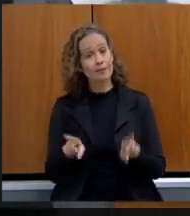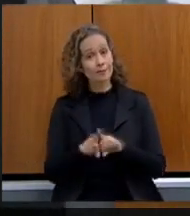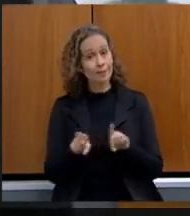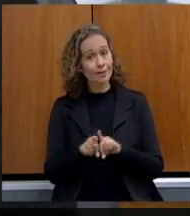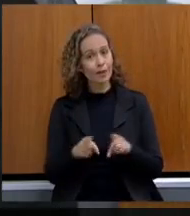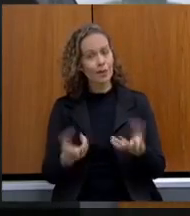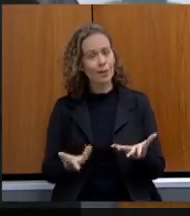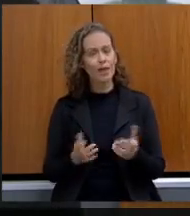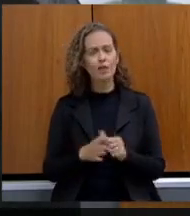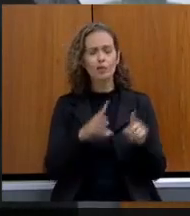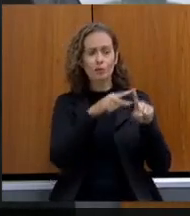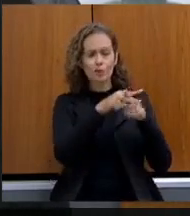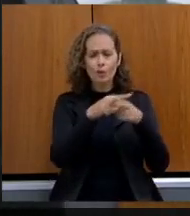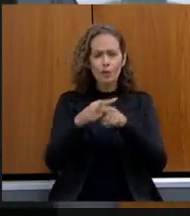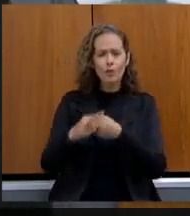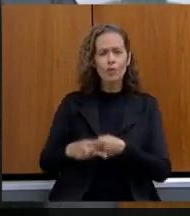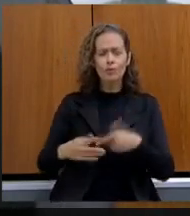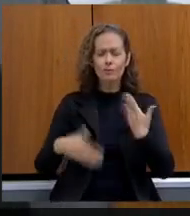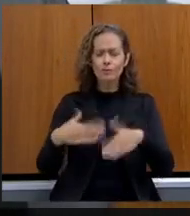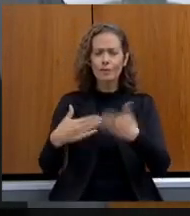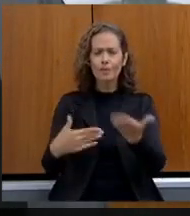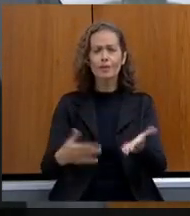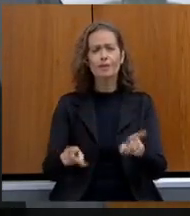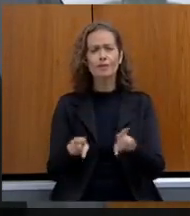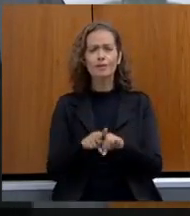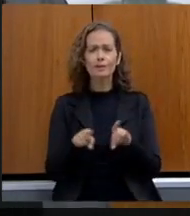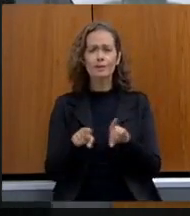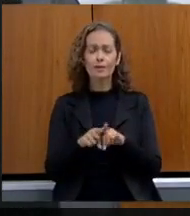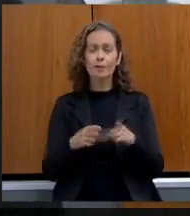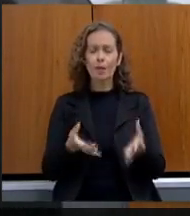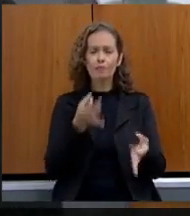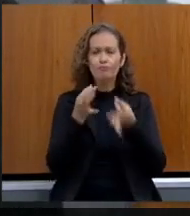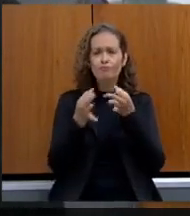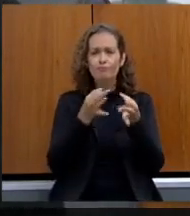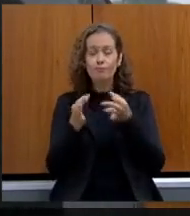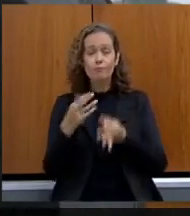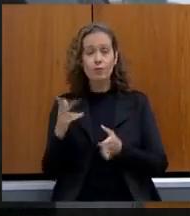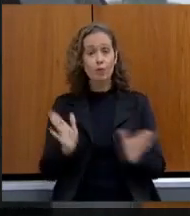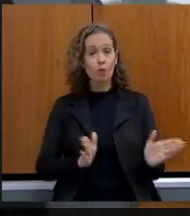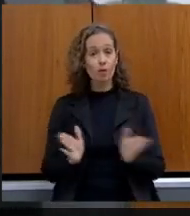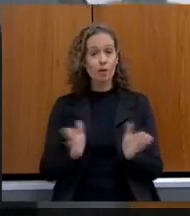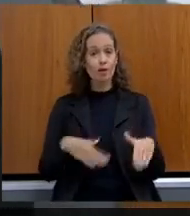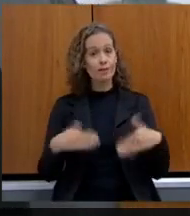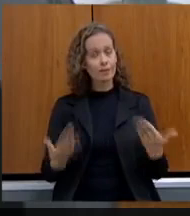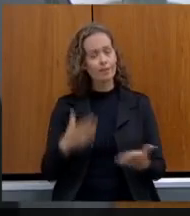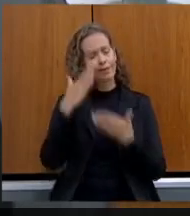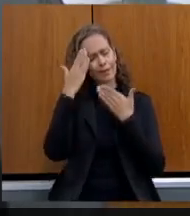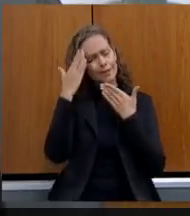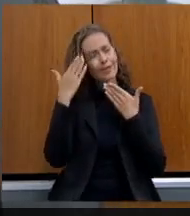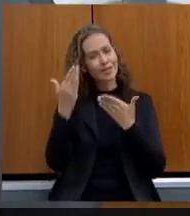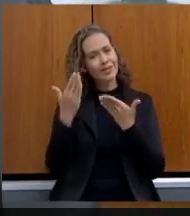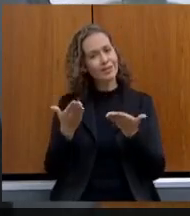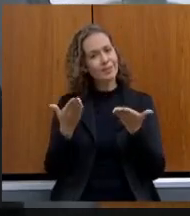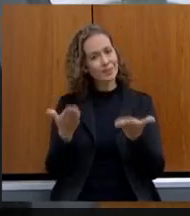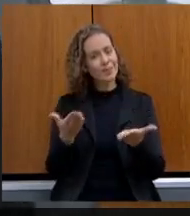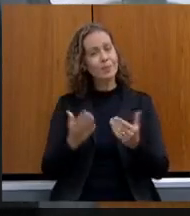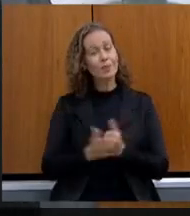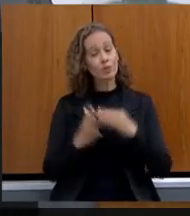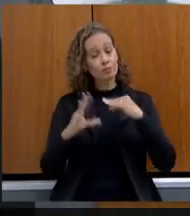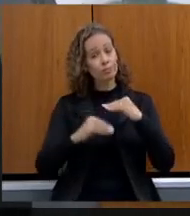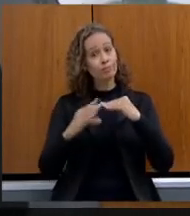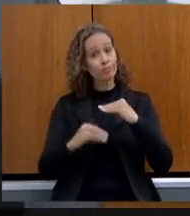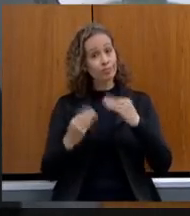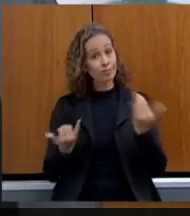inclusive de corrigir e aprimorar processos com as sugestões do seu mandato então agradeço muito mesmo essas